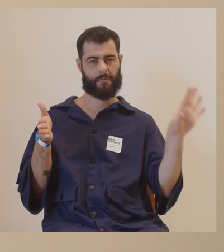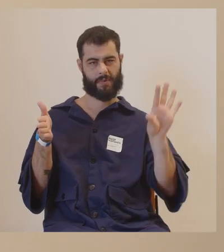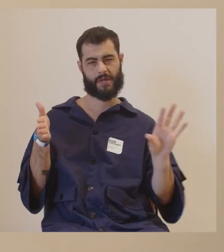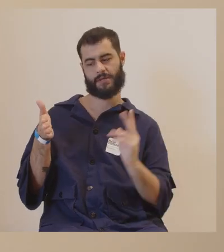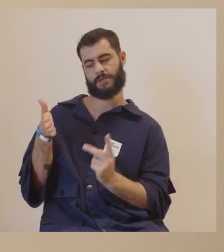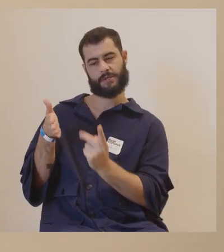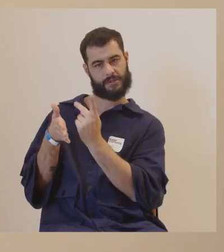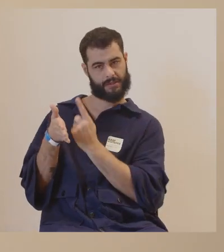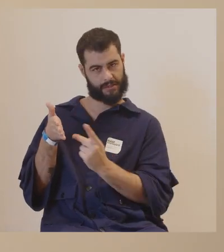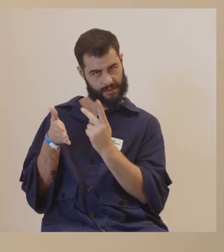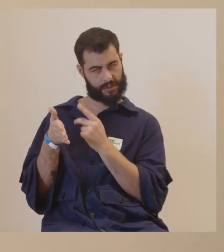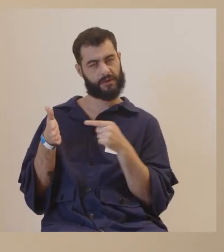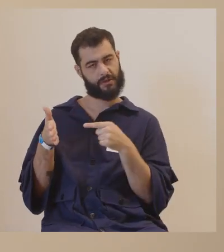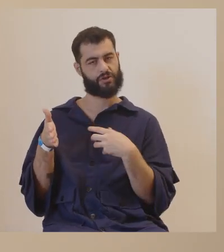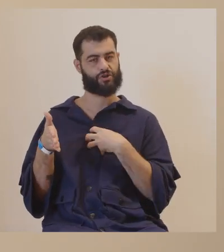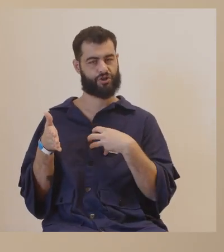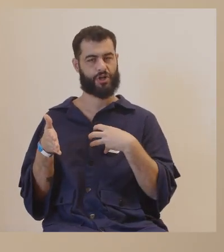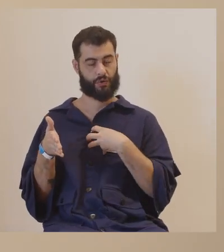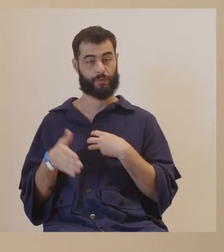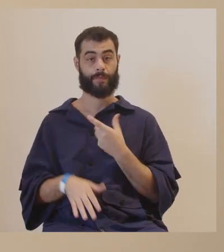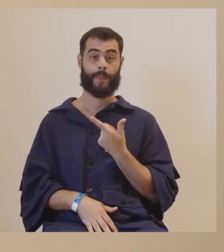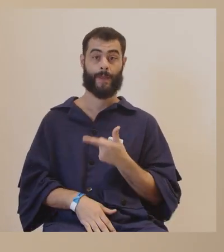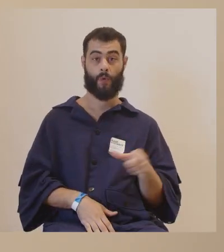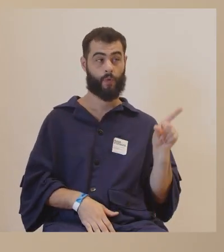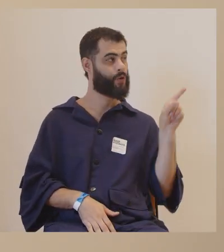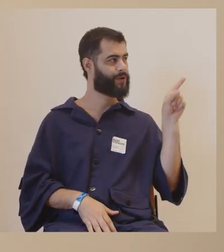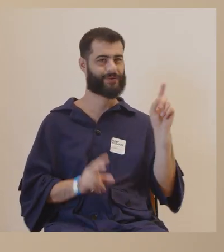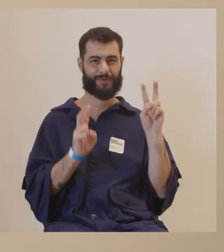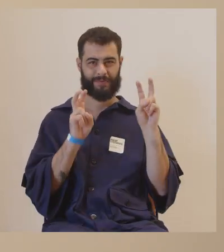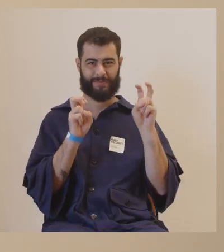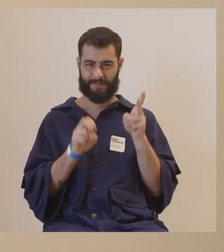E aqui, por exemplo, Mulheres no Jardim recebeu